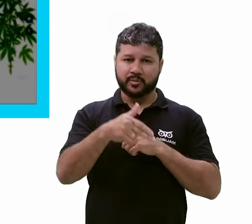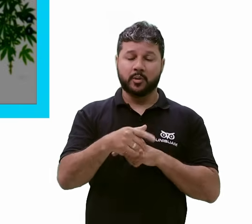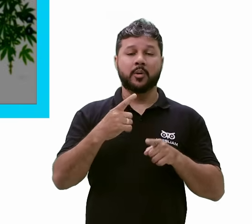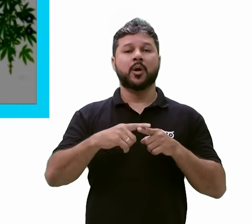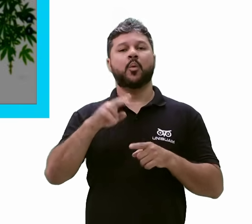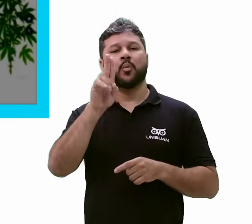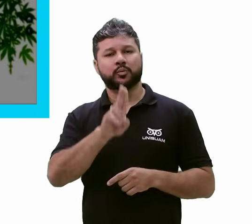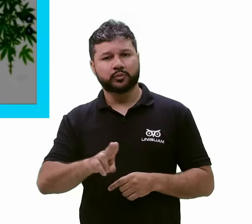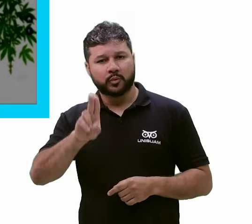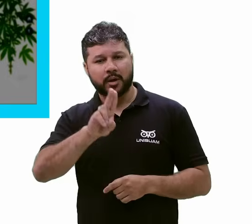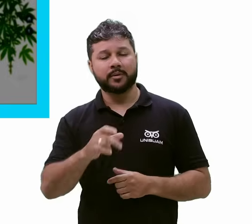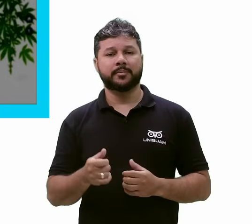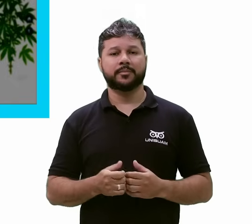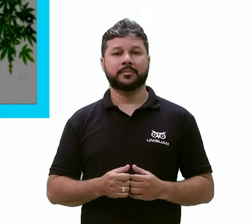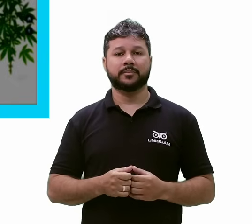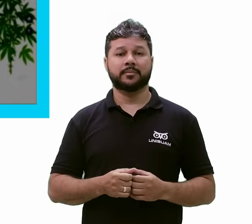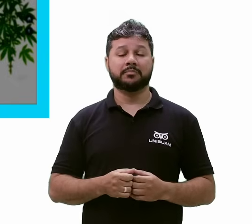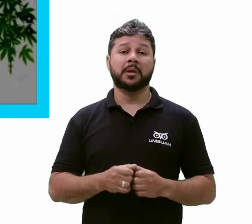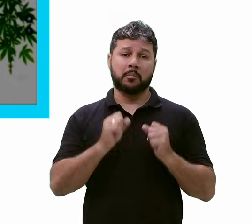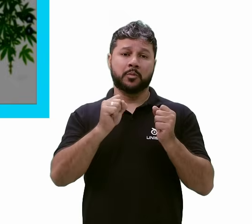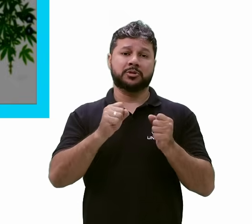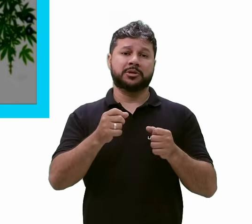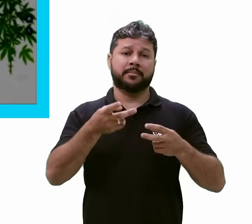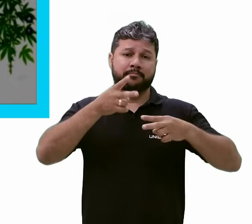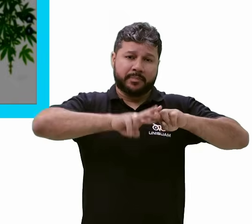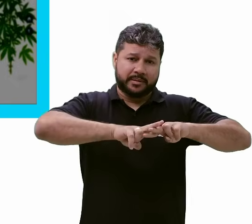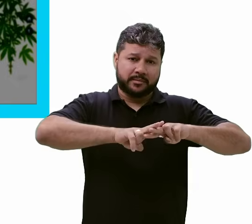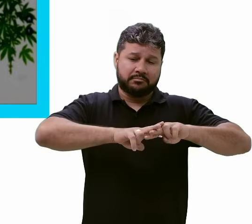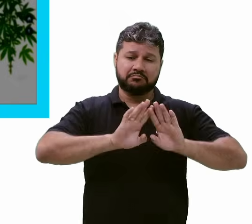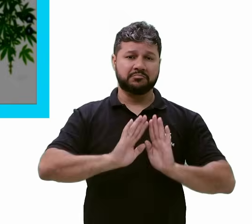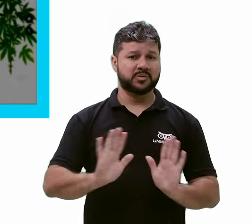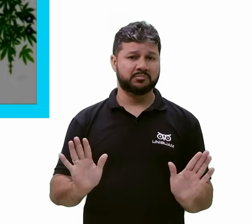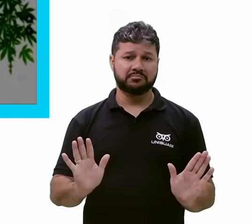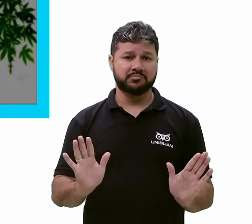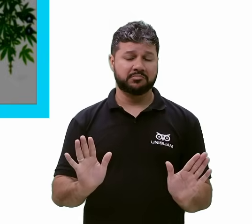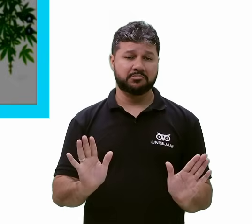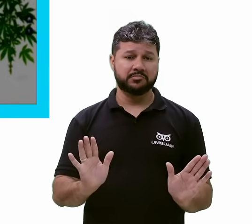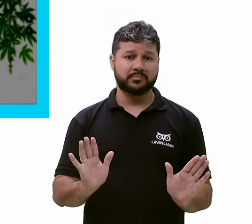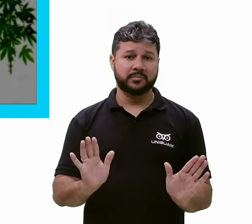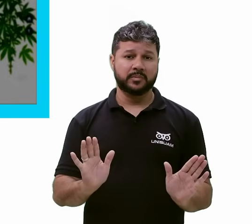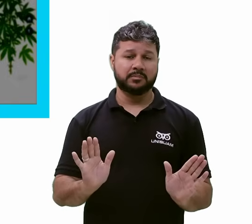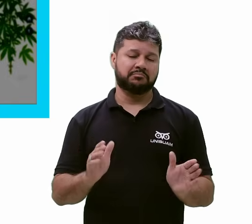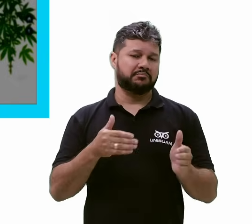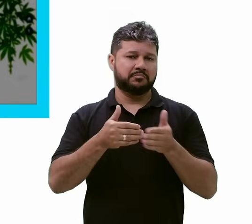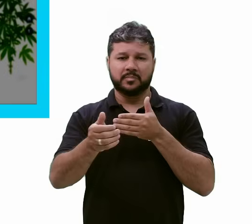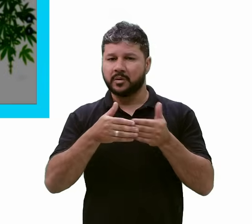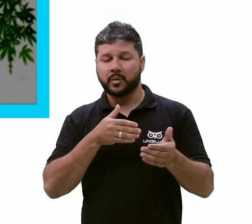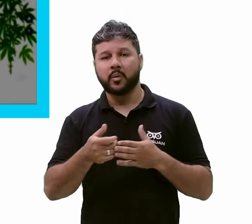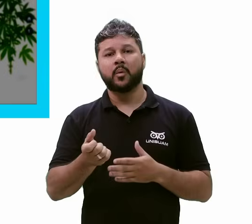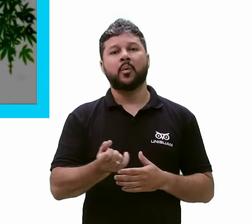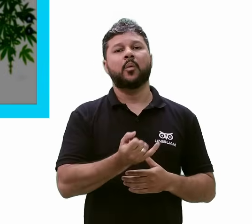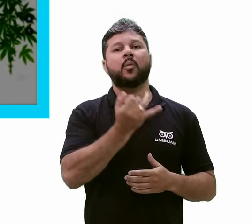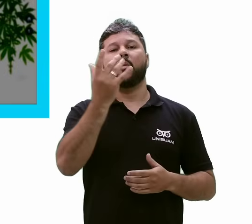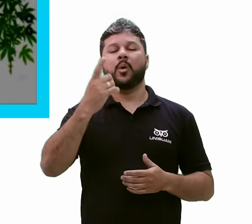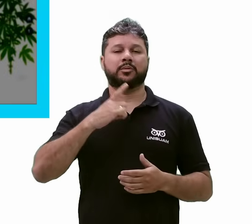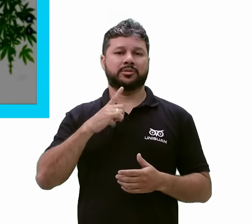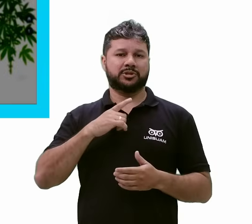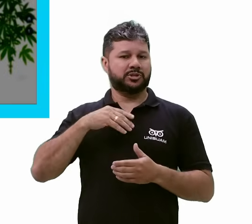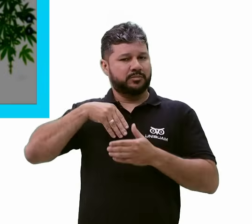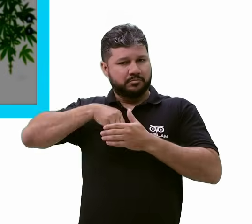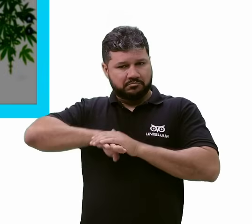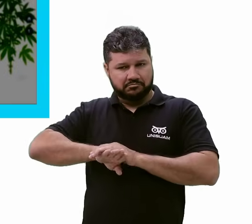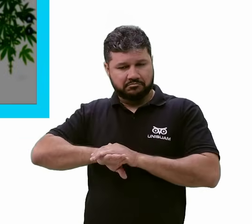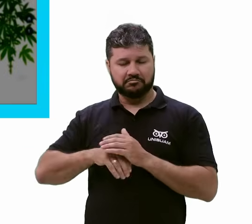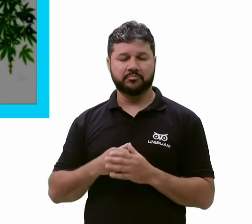né, por ser usuário, poderia ser preso, simplesmente isso, tá? Independente de quanto